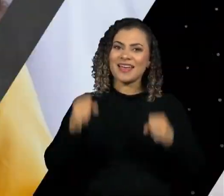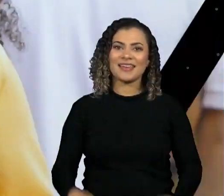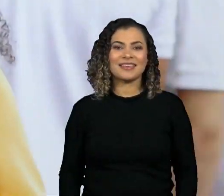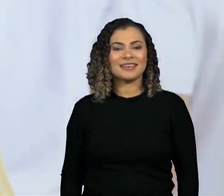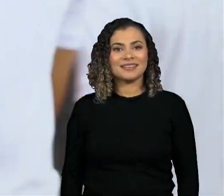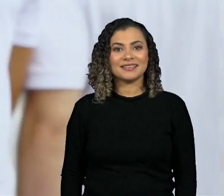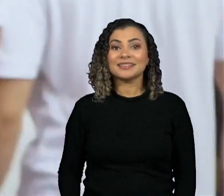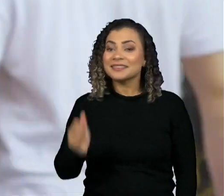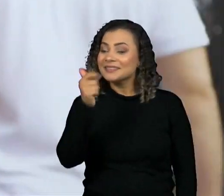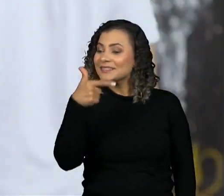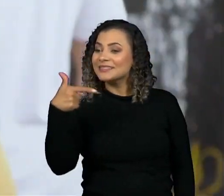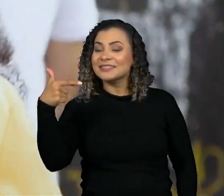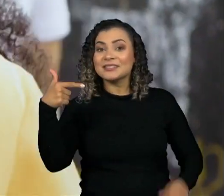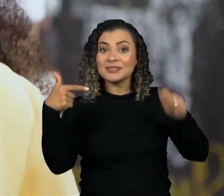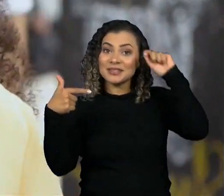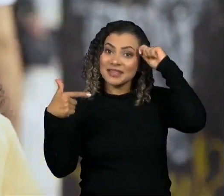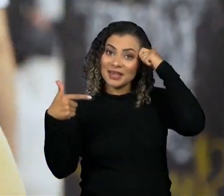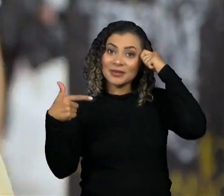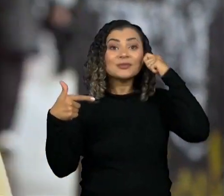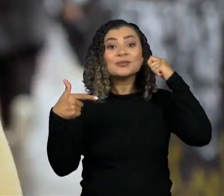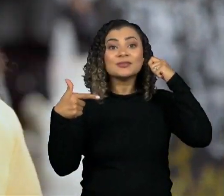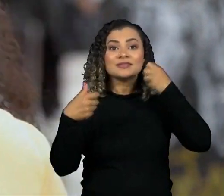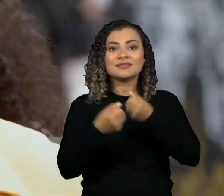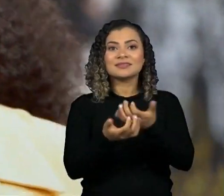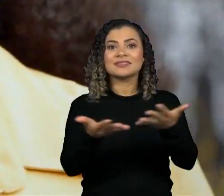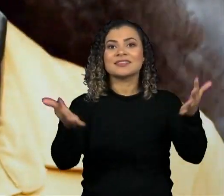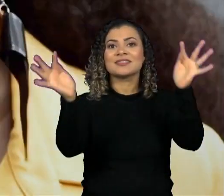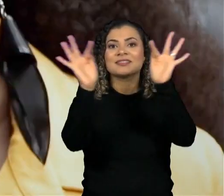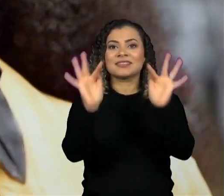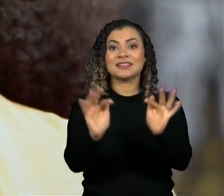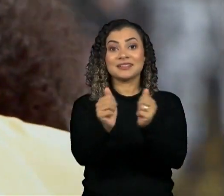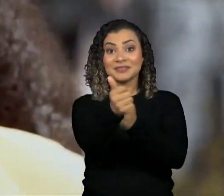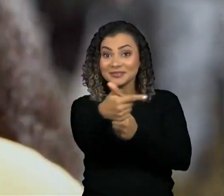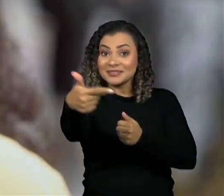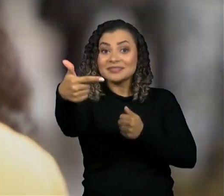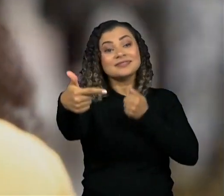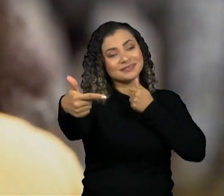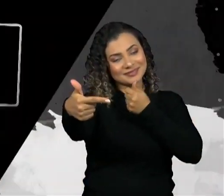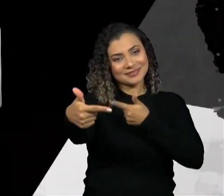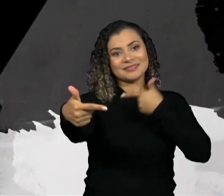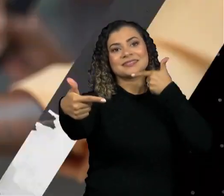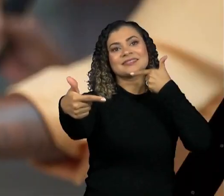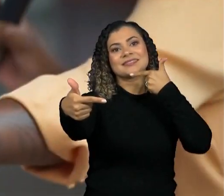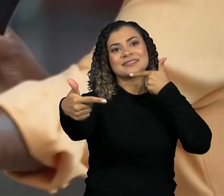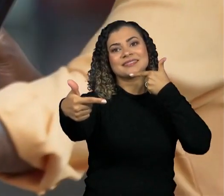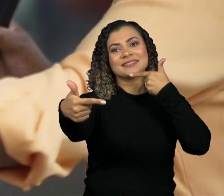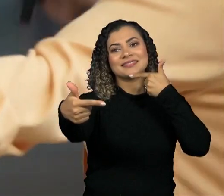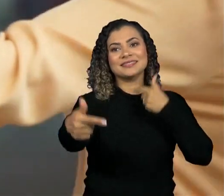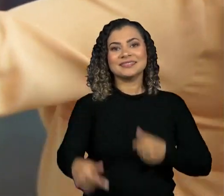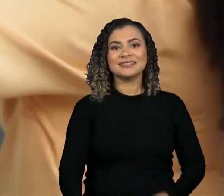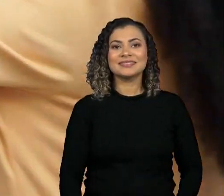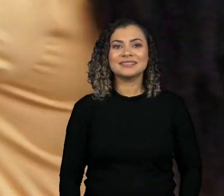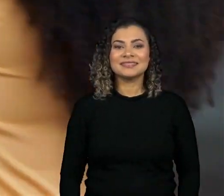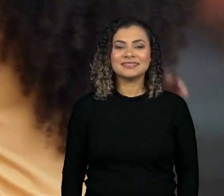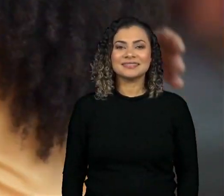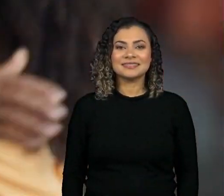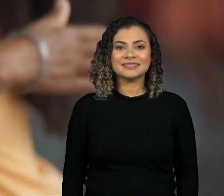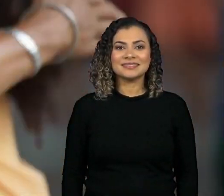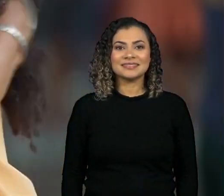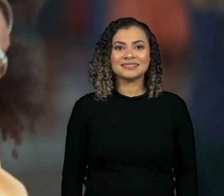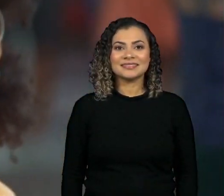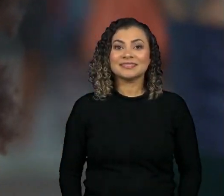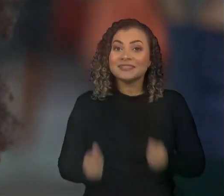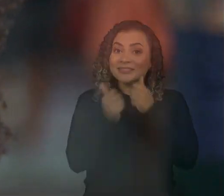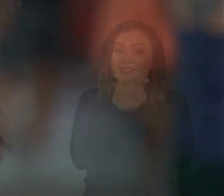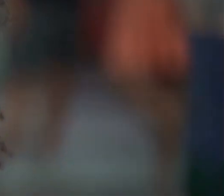Um sorriso negro traz felicidade. Sorri pra mim, que eu vou sorrir pra você. Sorriso negro,